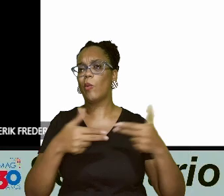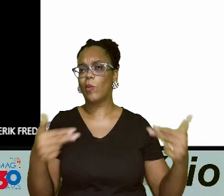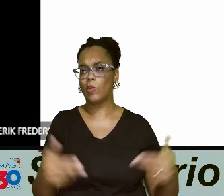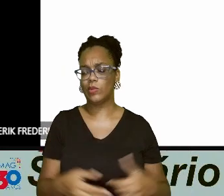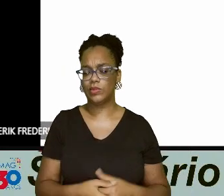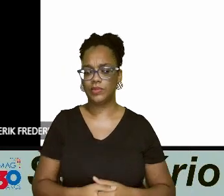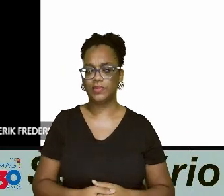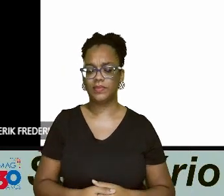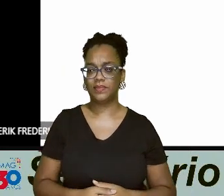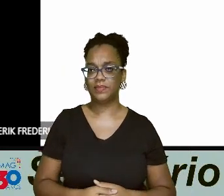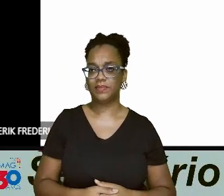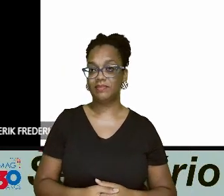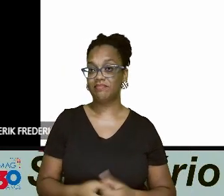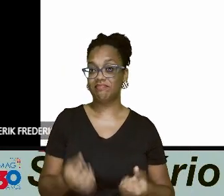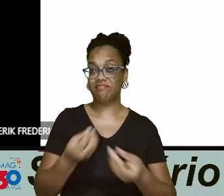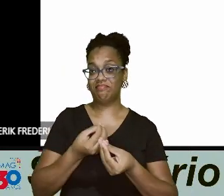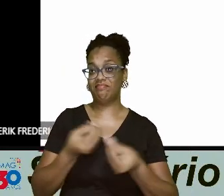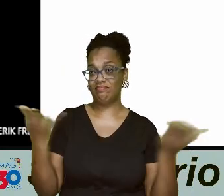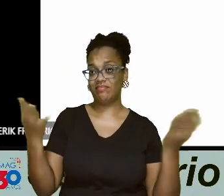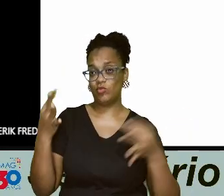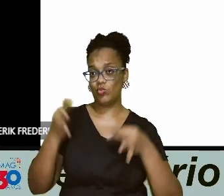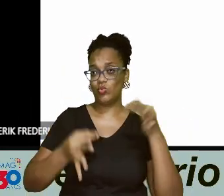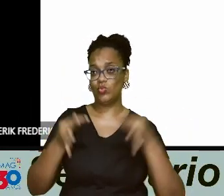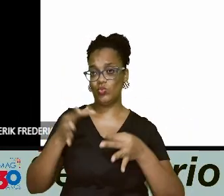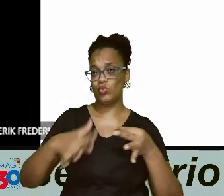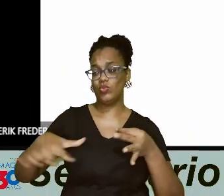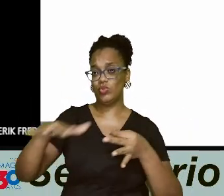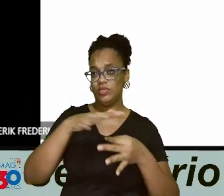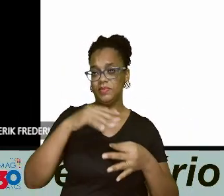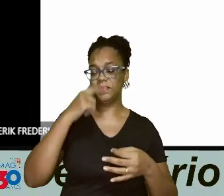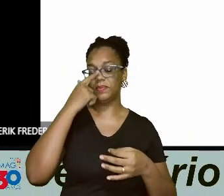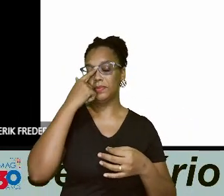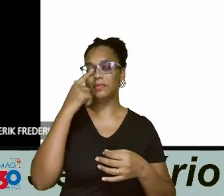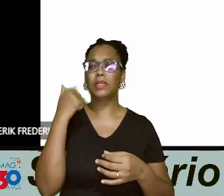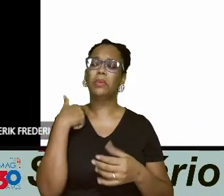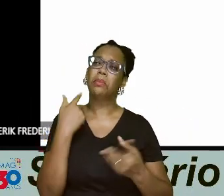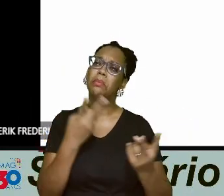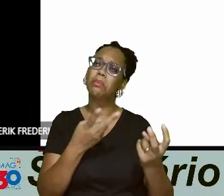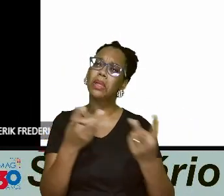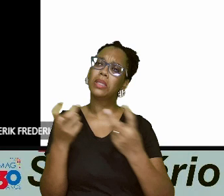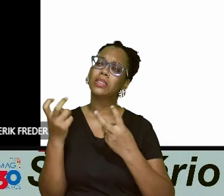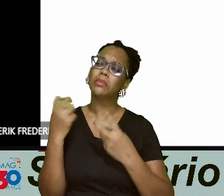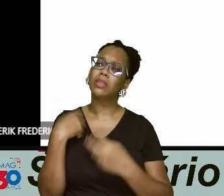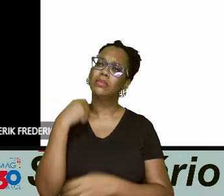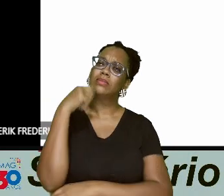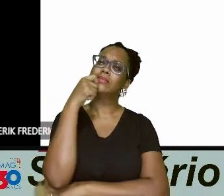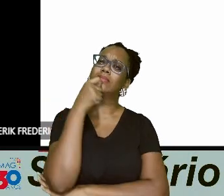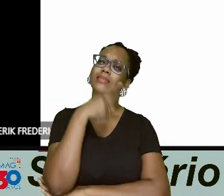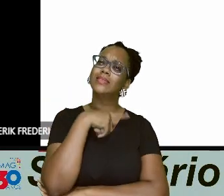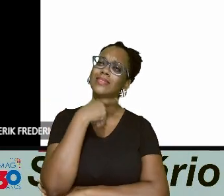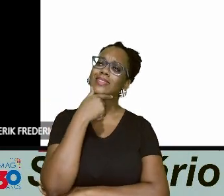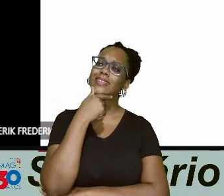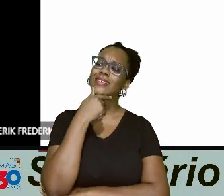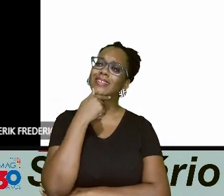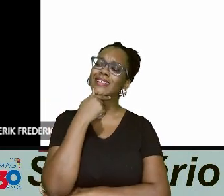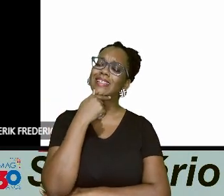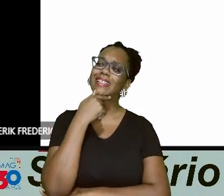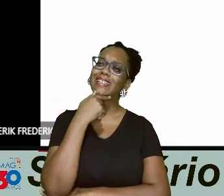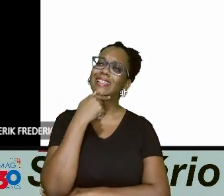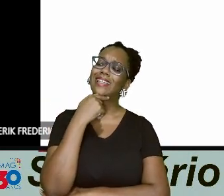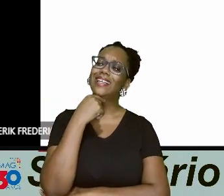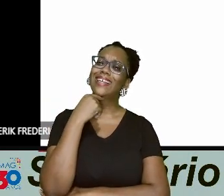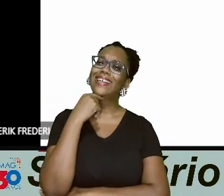na distribuição da jurisdição. E nós percebemos aqui uma coisa bastante engraçada, né? Em um